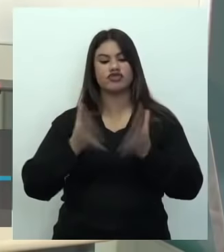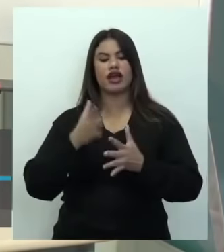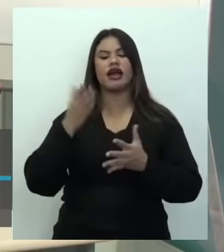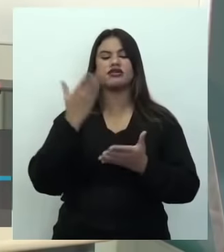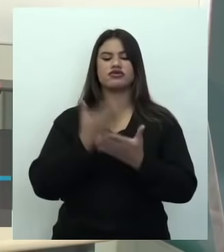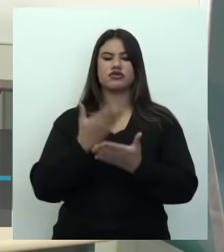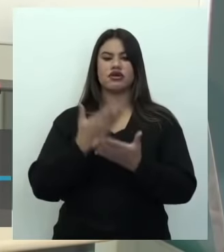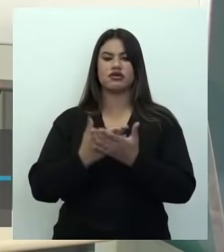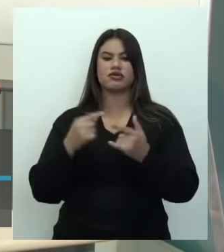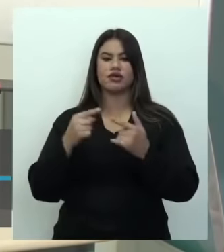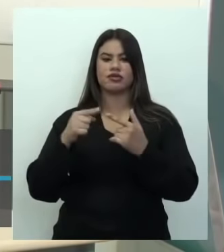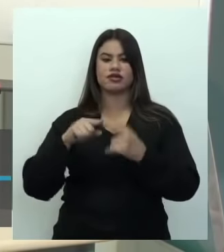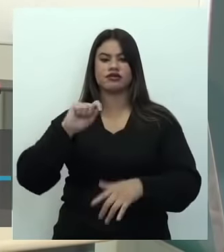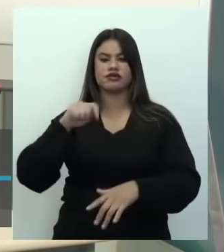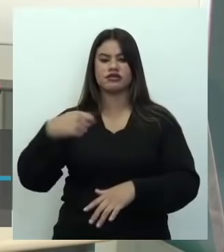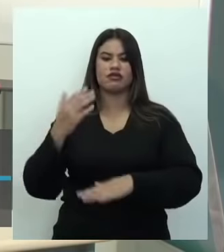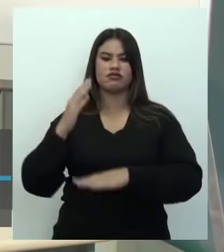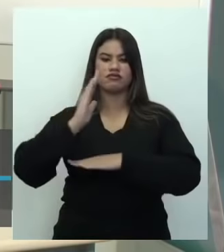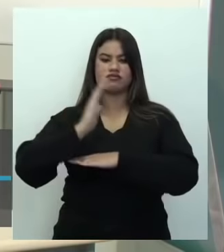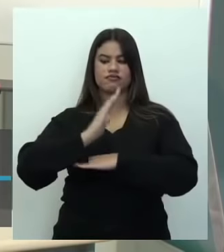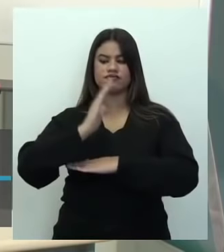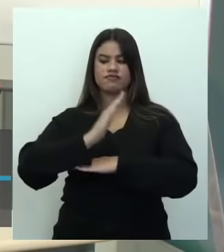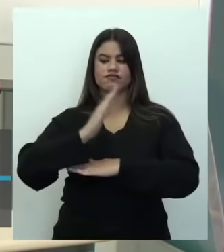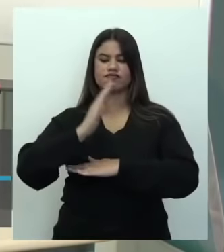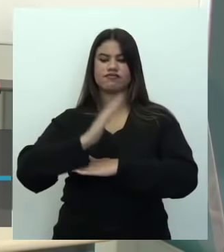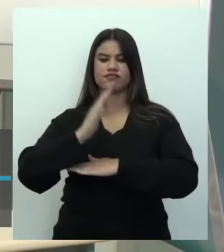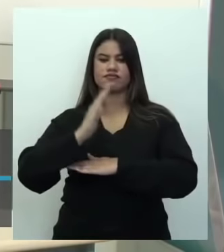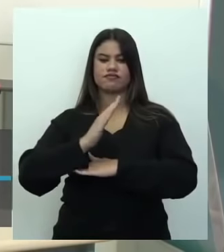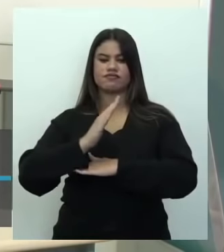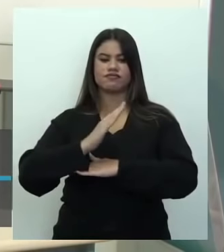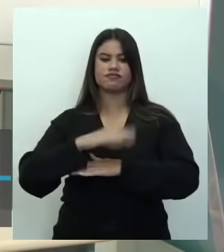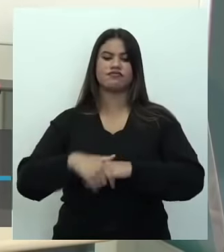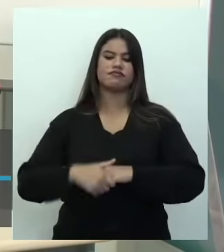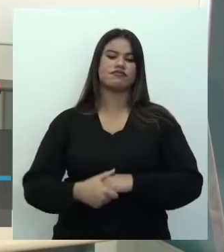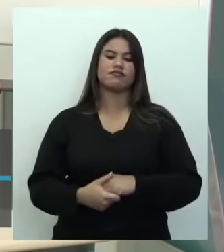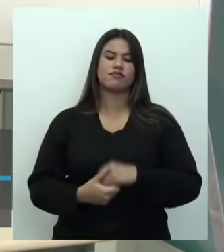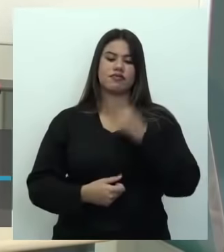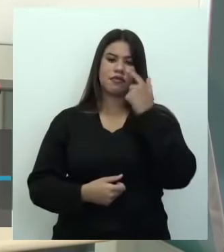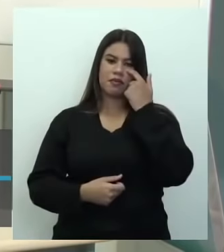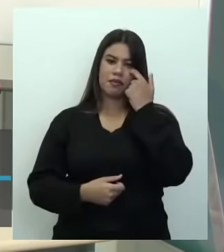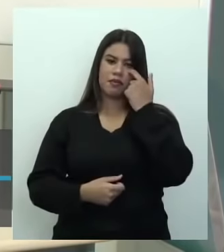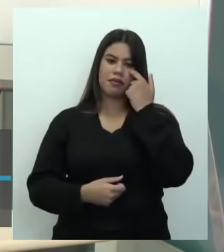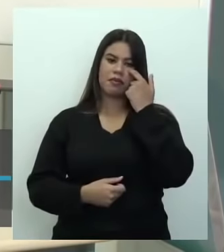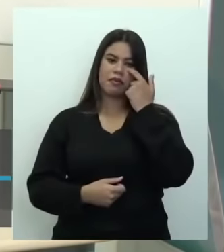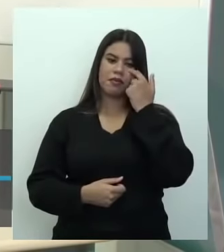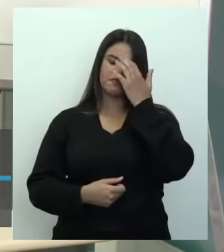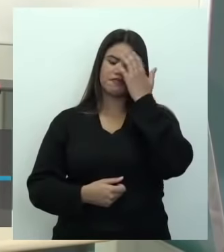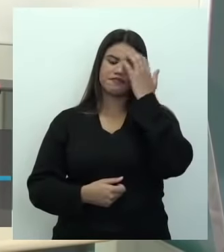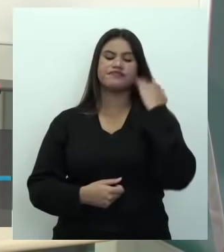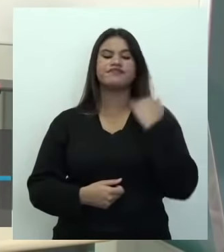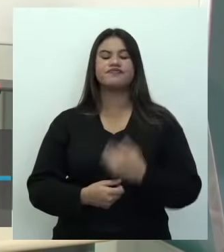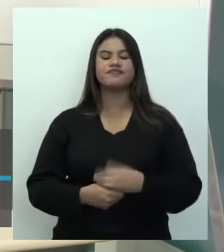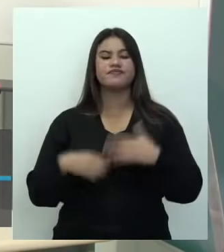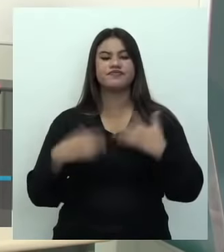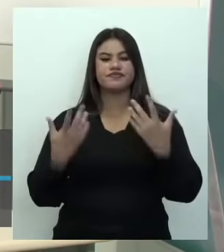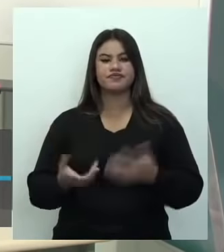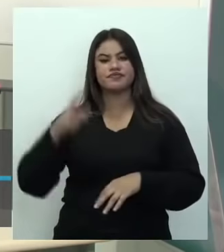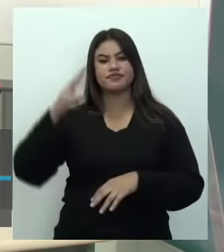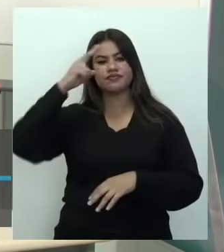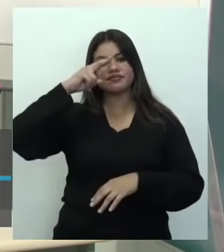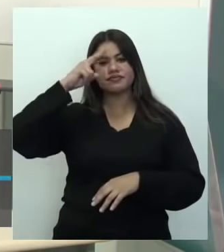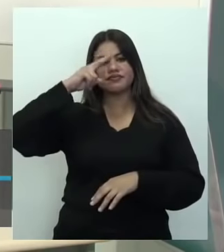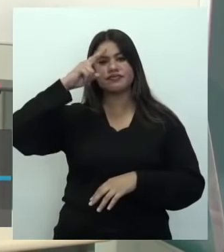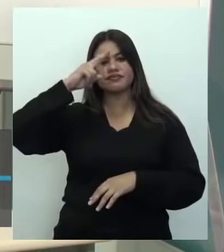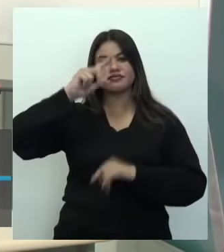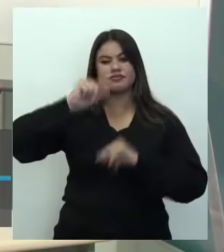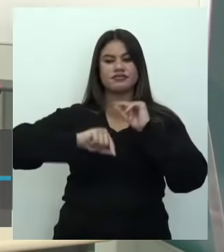cartografia, que nós já vimos de cartografia, que vocês já aprenderam. Então, só lembrando que eu fiz um